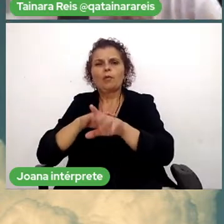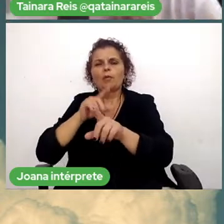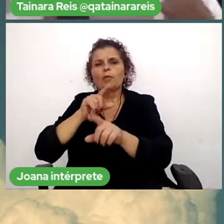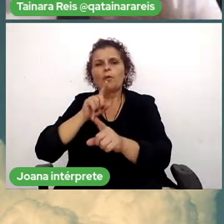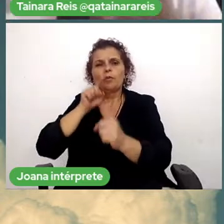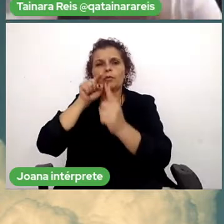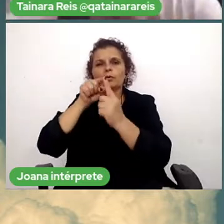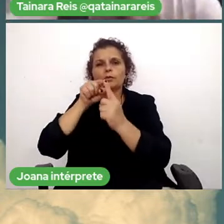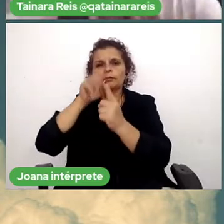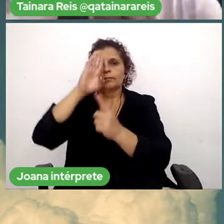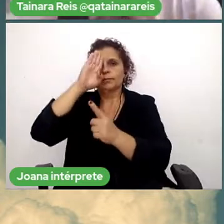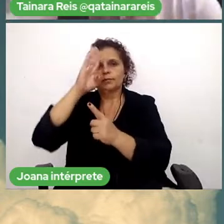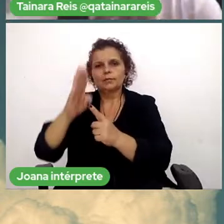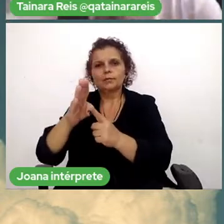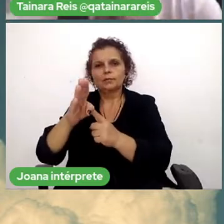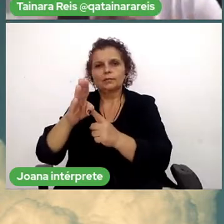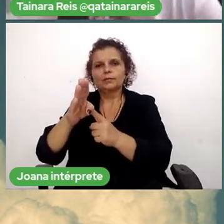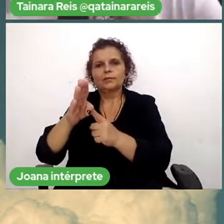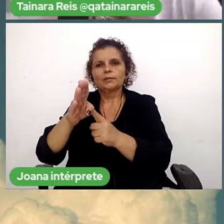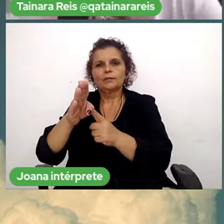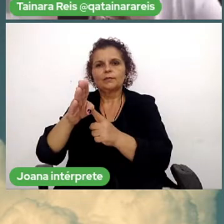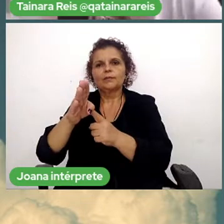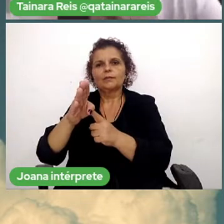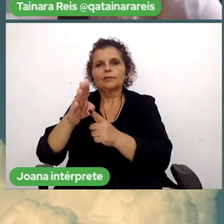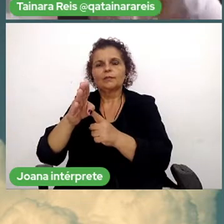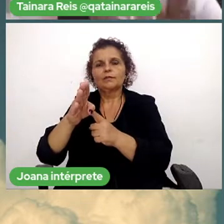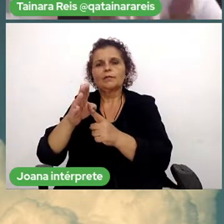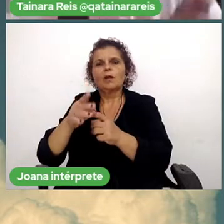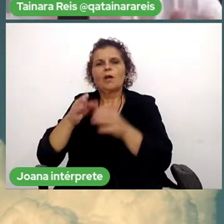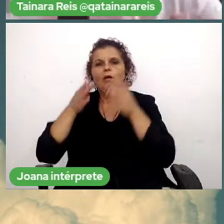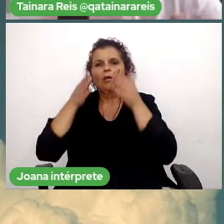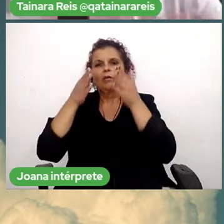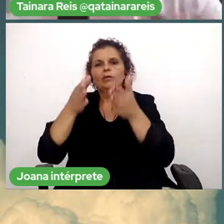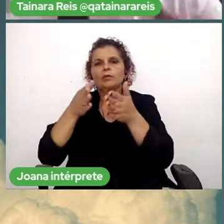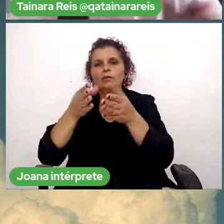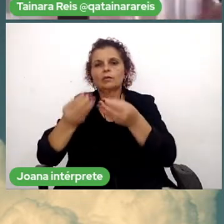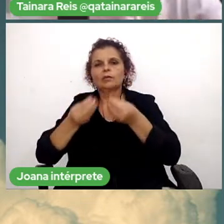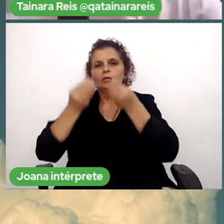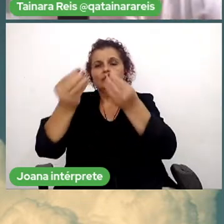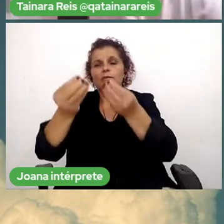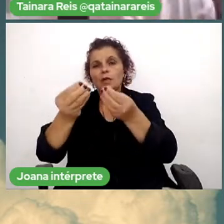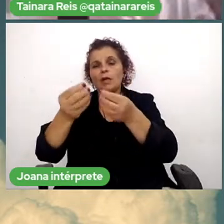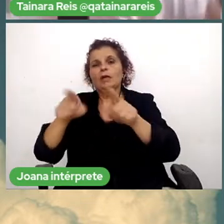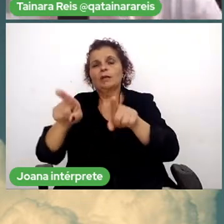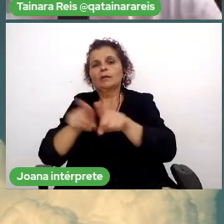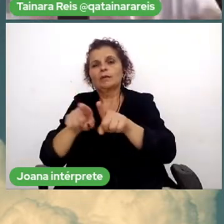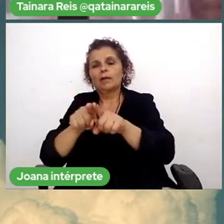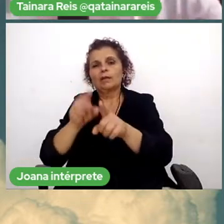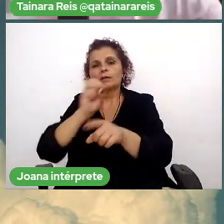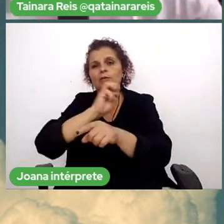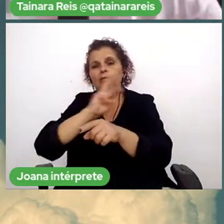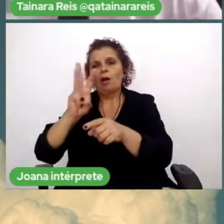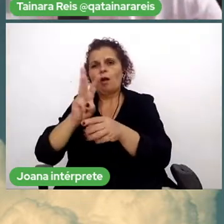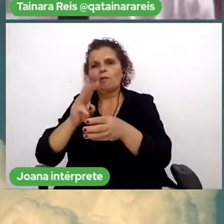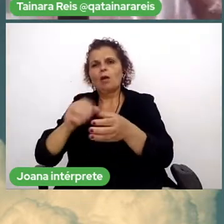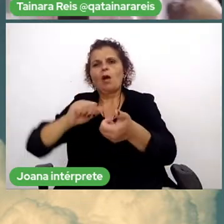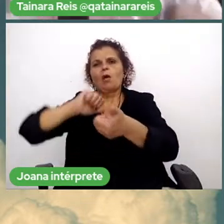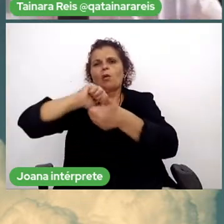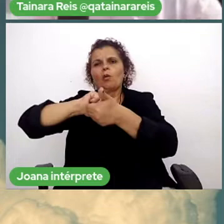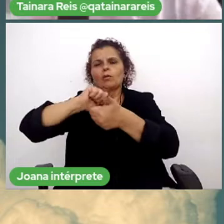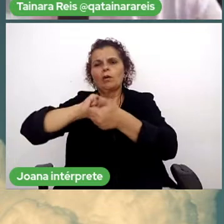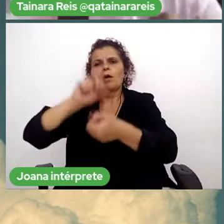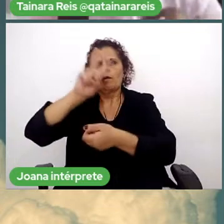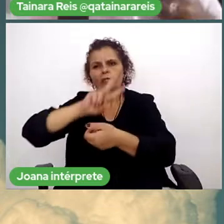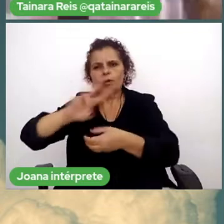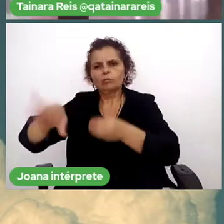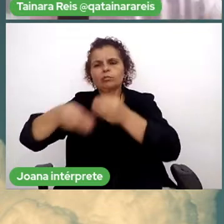do manifesto ágil é o foco numa entrega de software que tenha qualidade e tenha valor agregado,